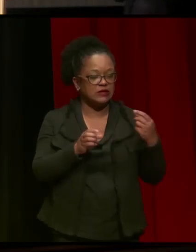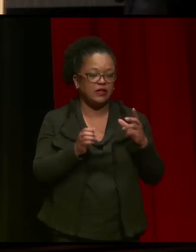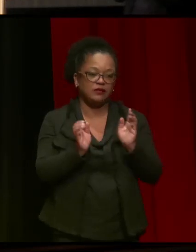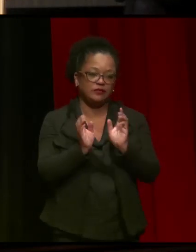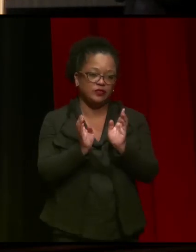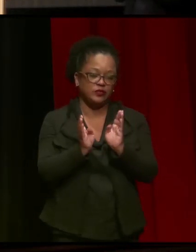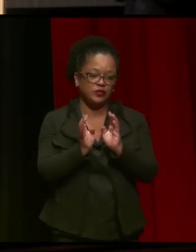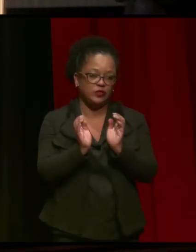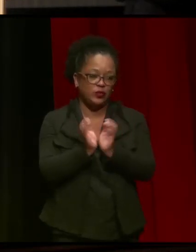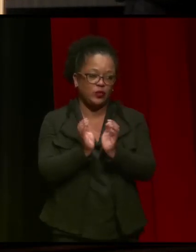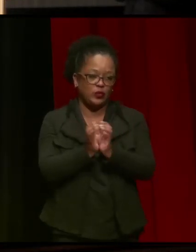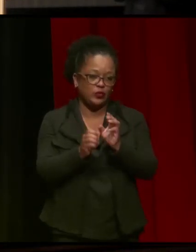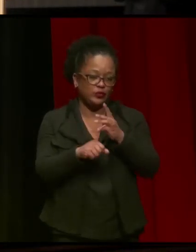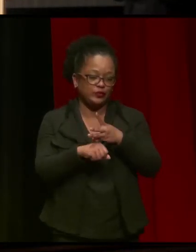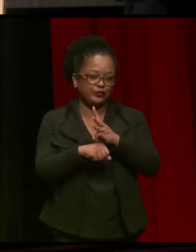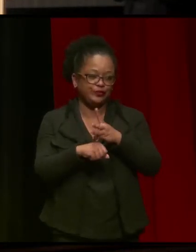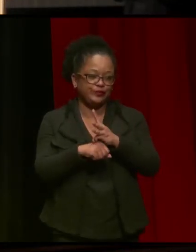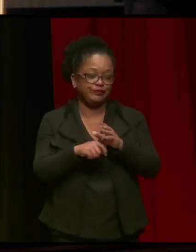Lógico, lógico.